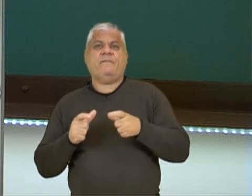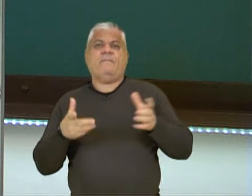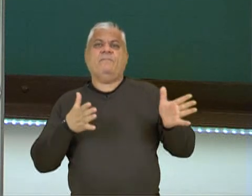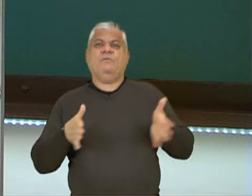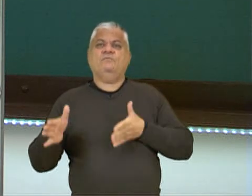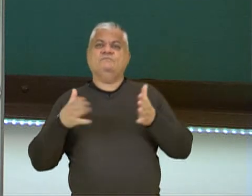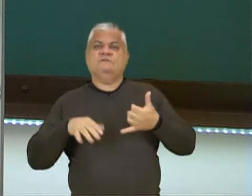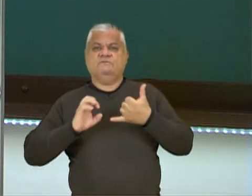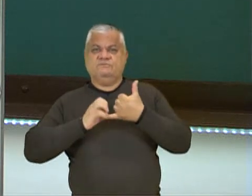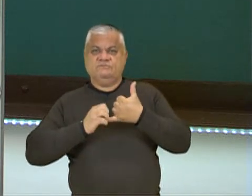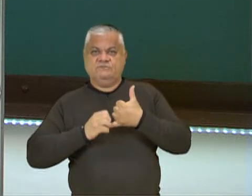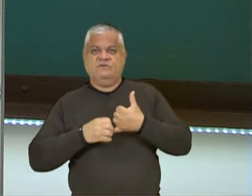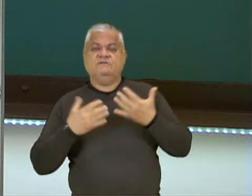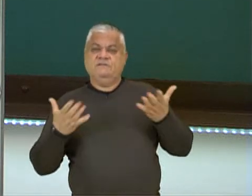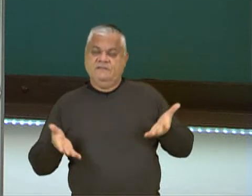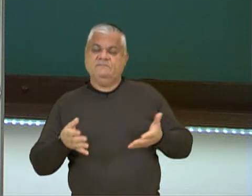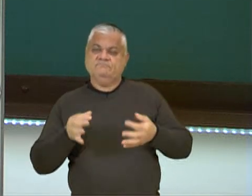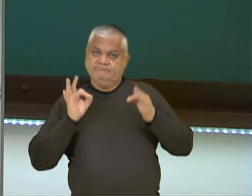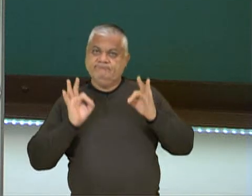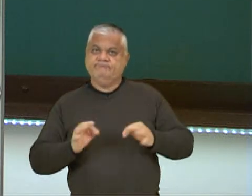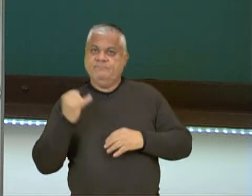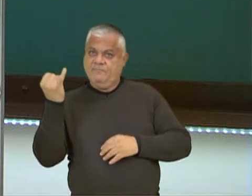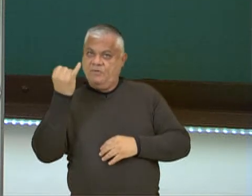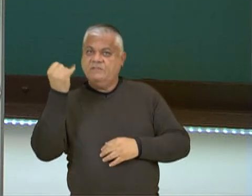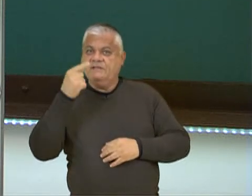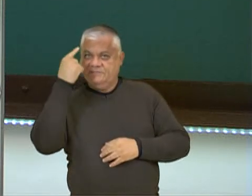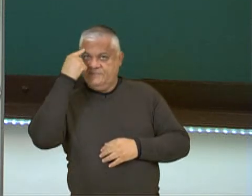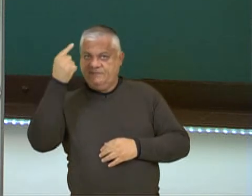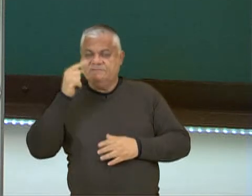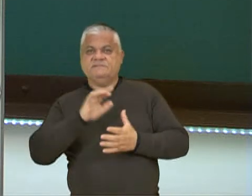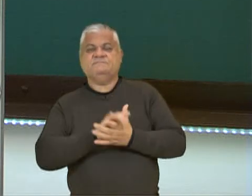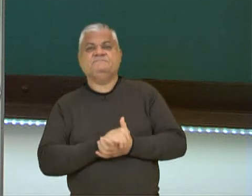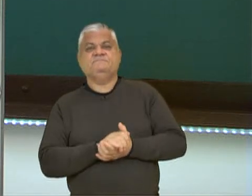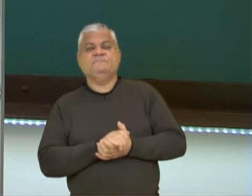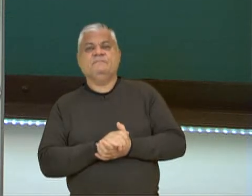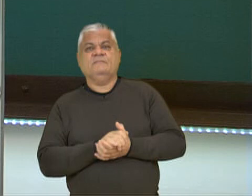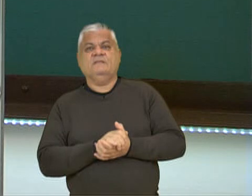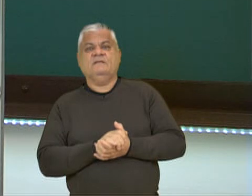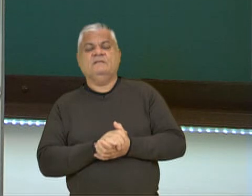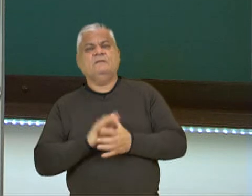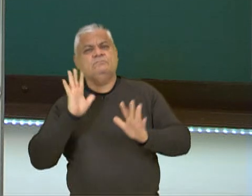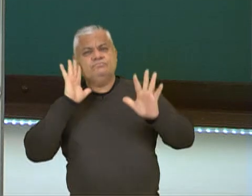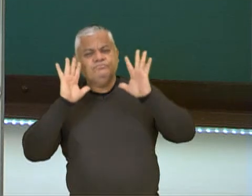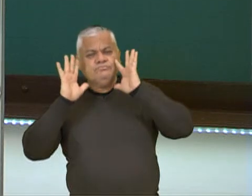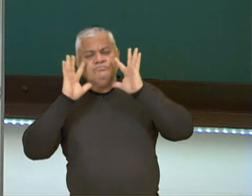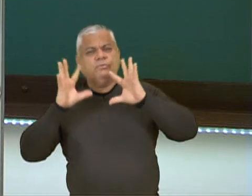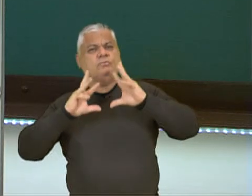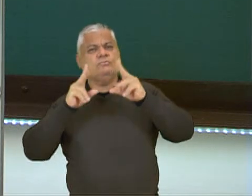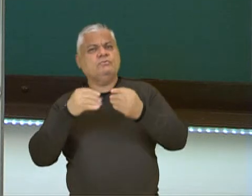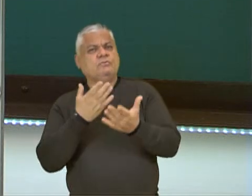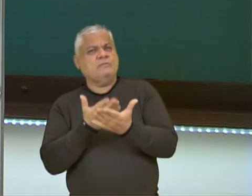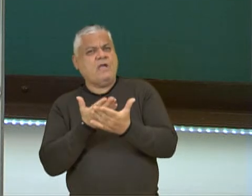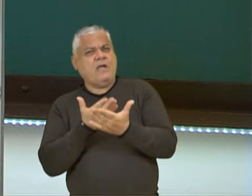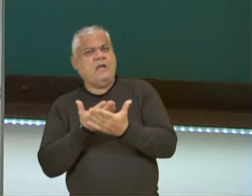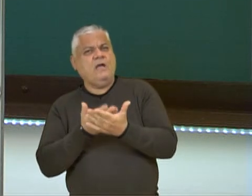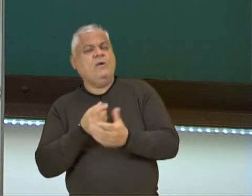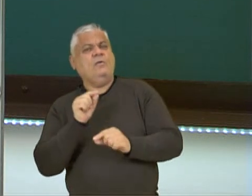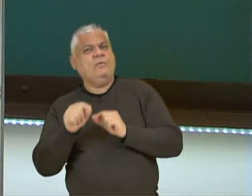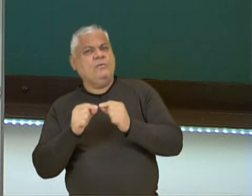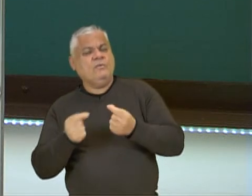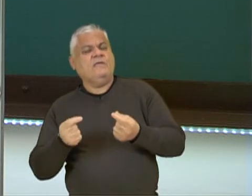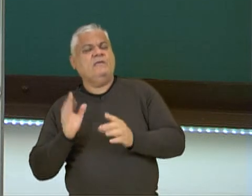de soja, né? Então, exemplos importantes para a gente pensar. E aí, toda essa reflexão que a gente desenvolveu ao longo da aula, né,